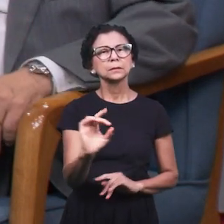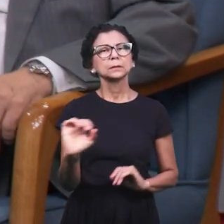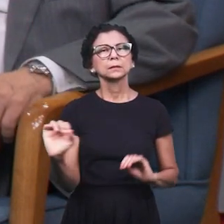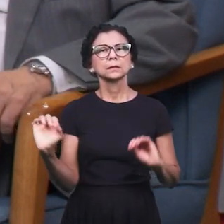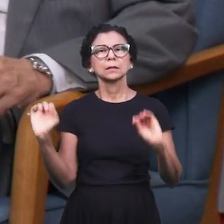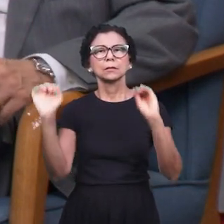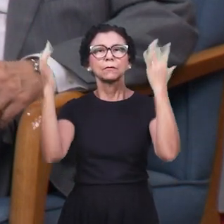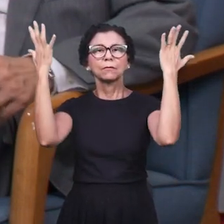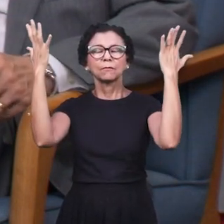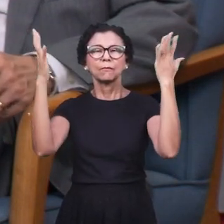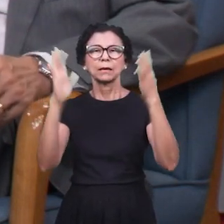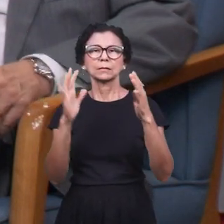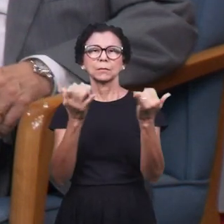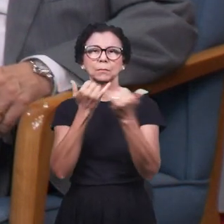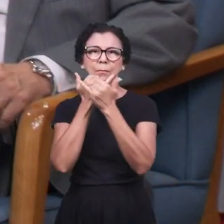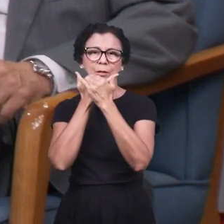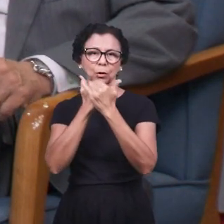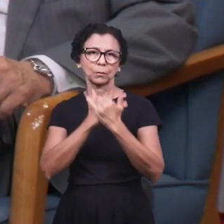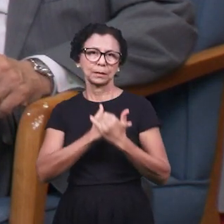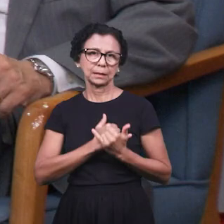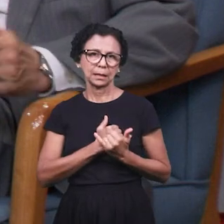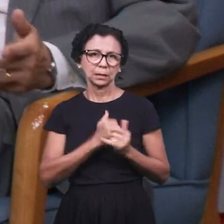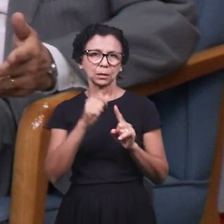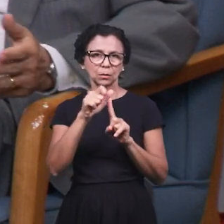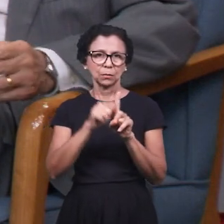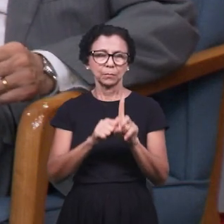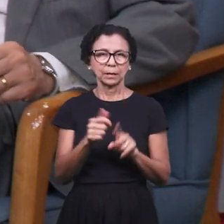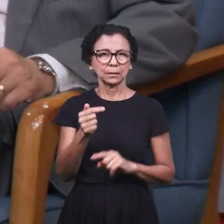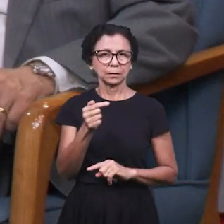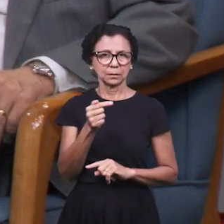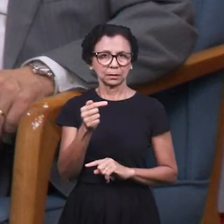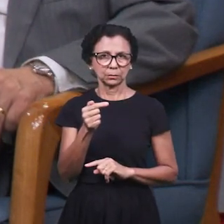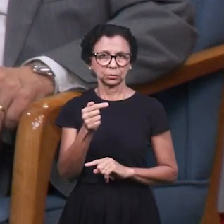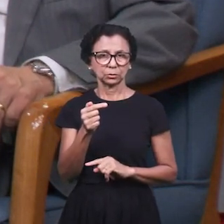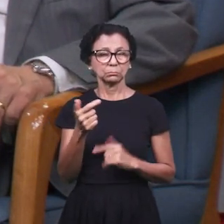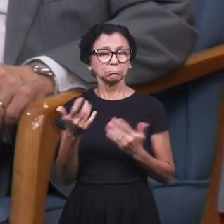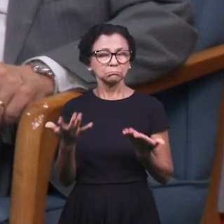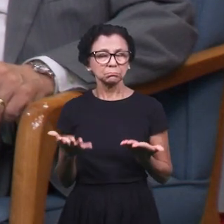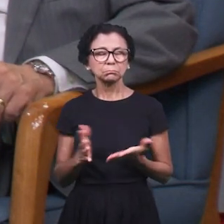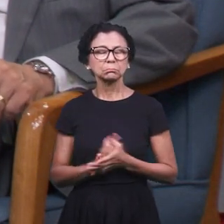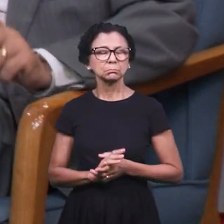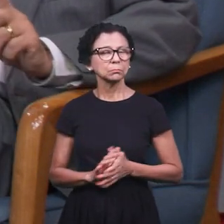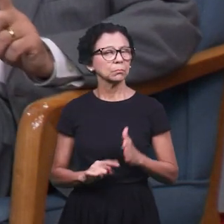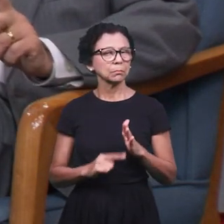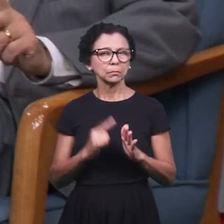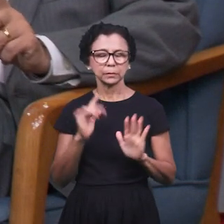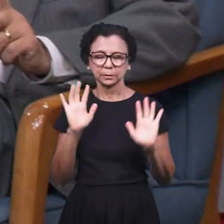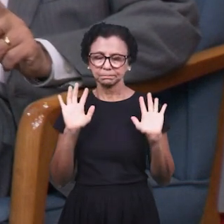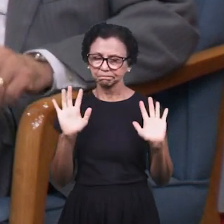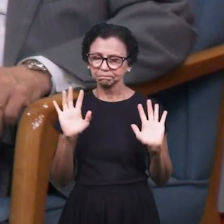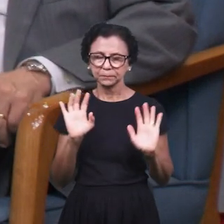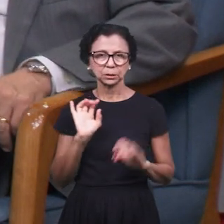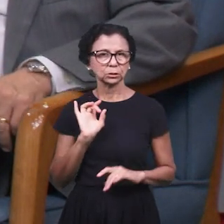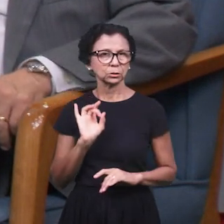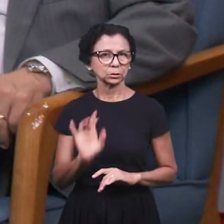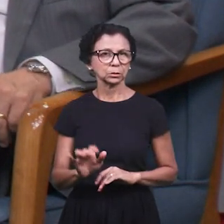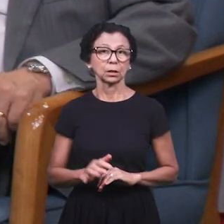era a festa da expiação, que era o 7º mês. Ele entrava uma vez